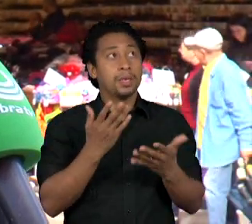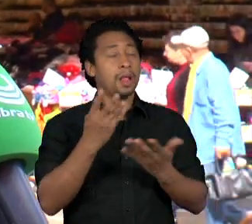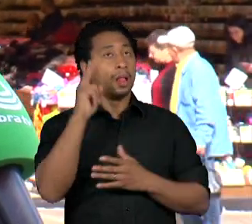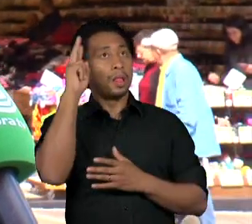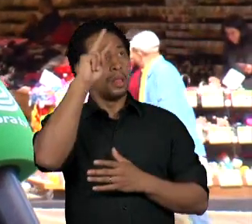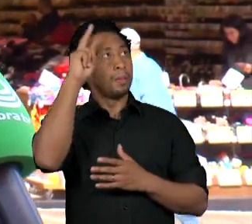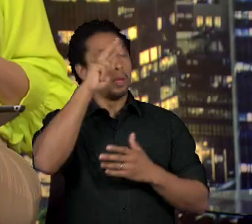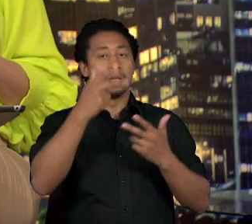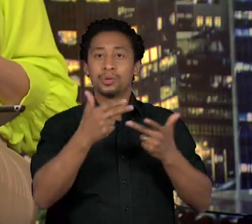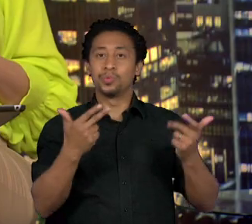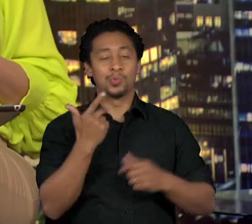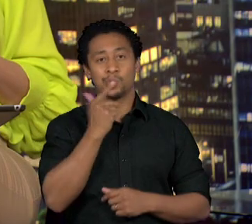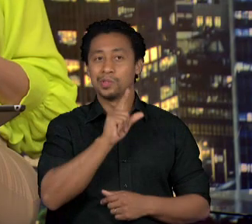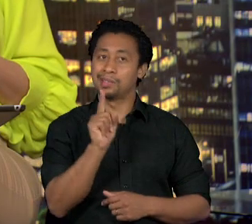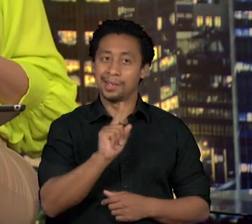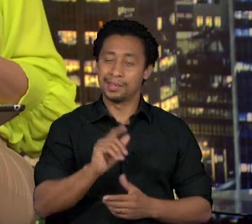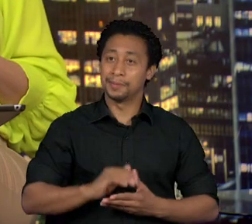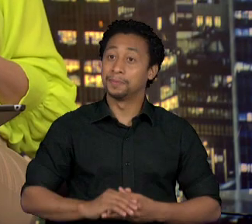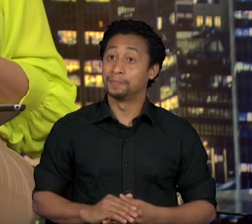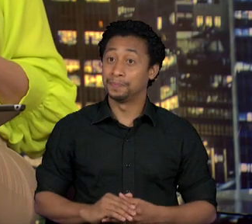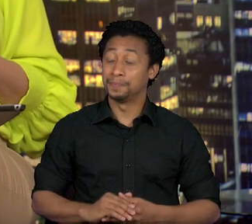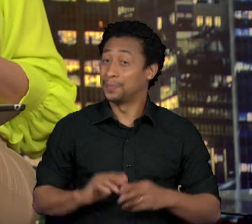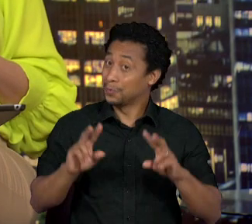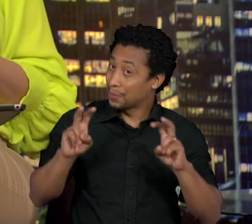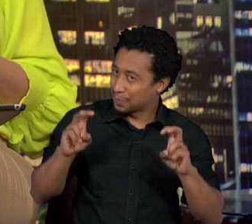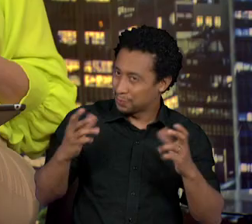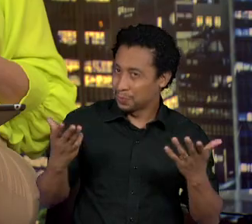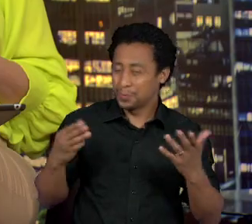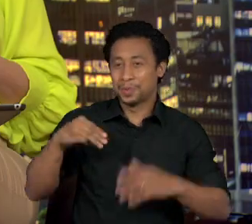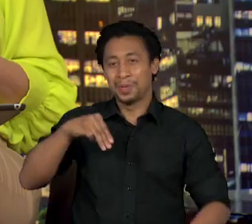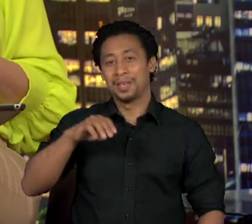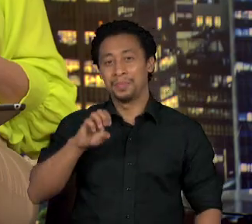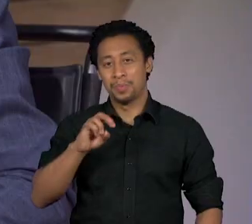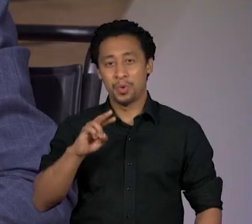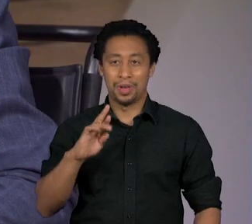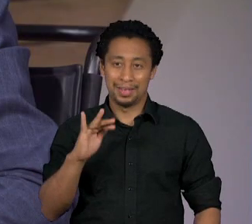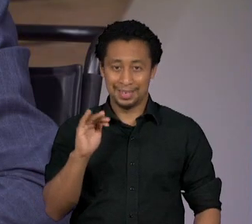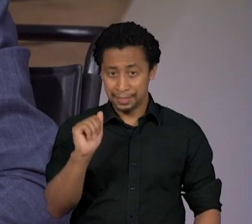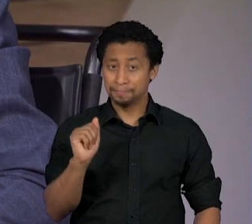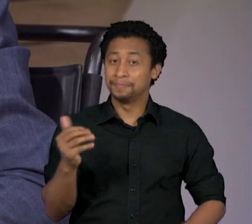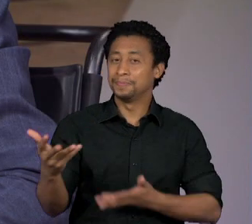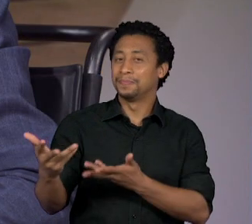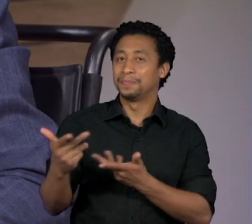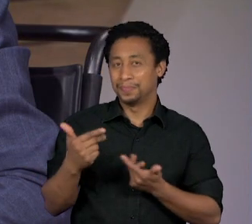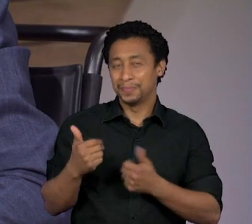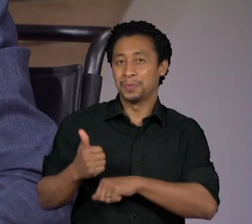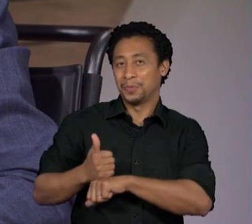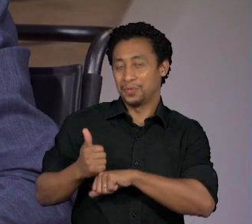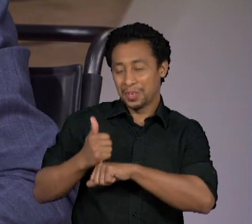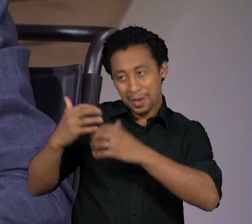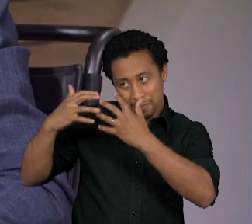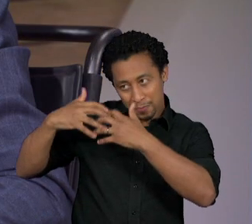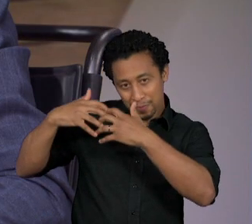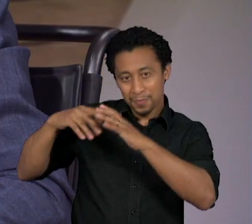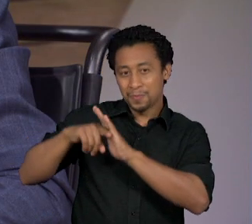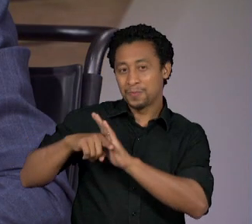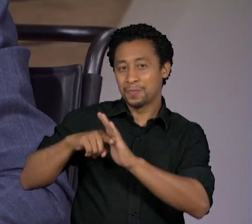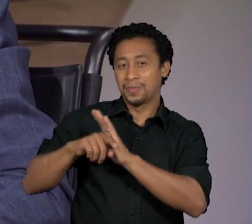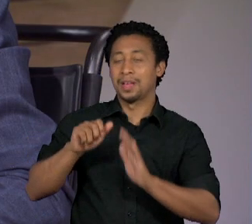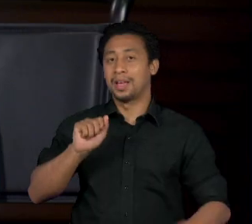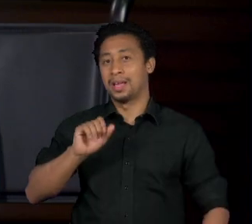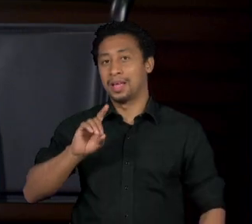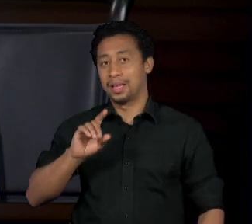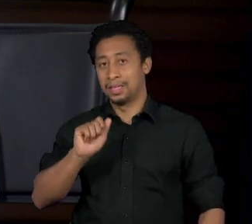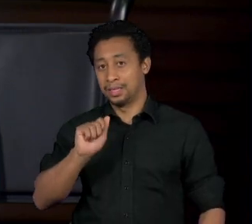das coisas. Para falar sobre a nossa memória, recebemos o neurologista Adalberto Studart Neto, do Hospital das Clínicas de São Paulo, e